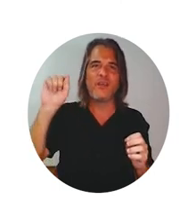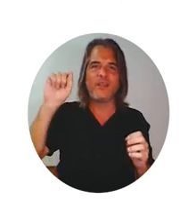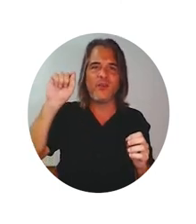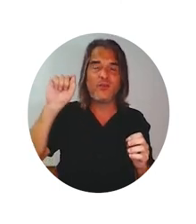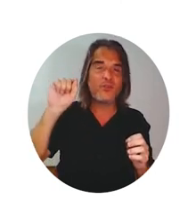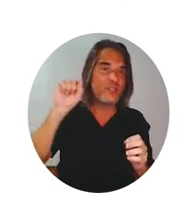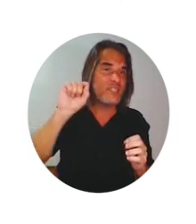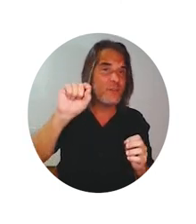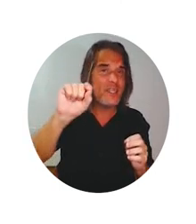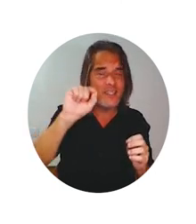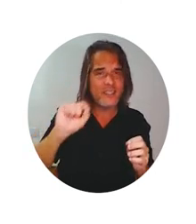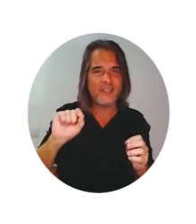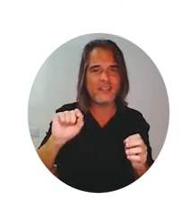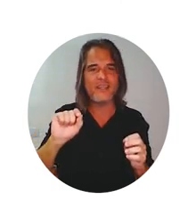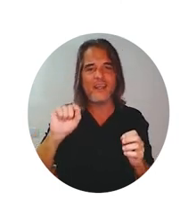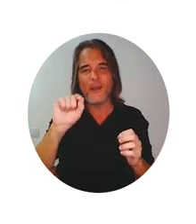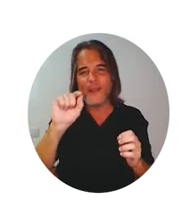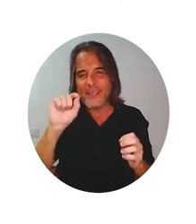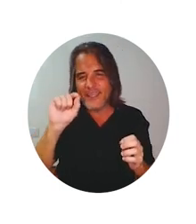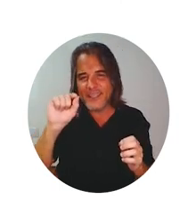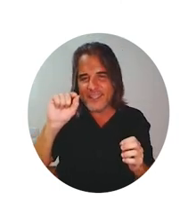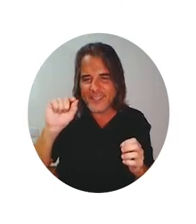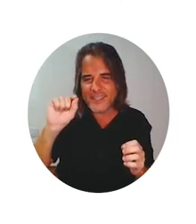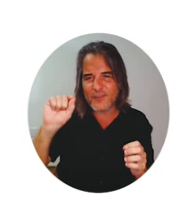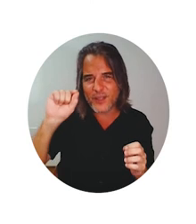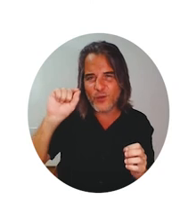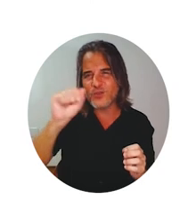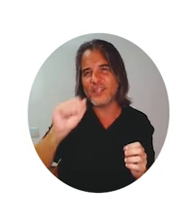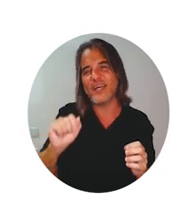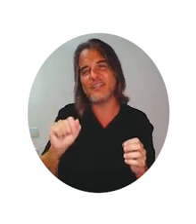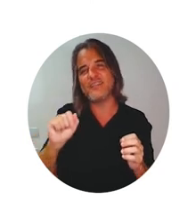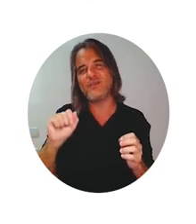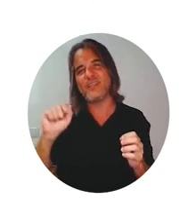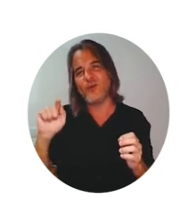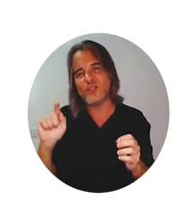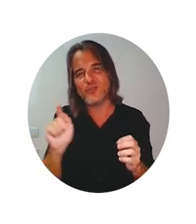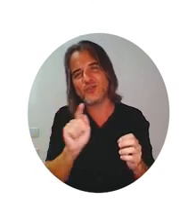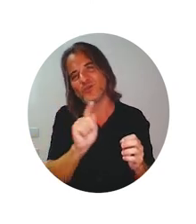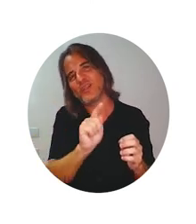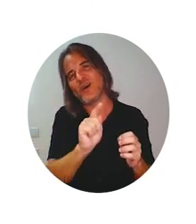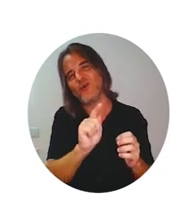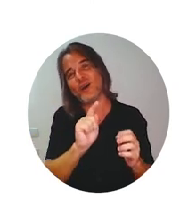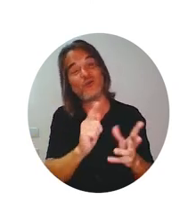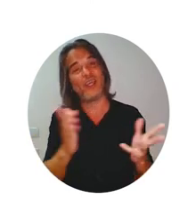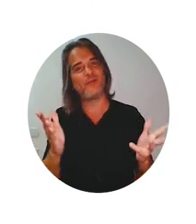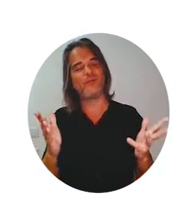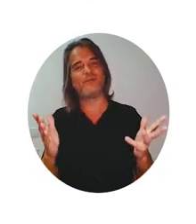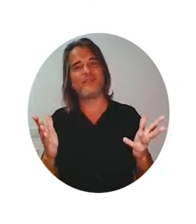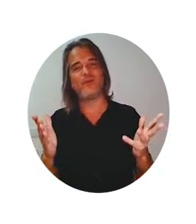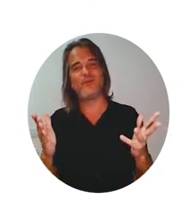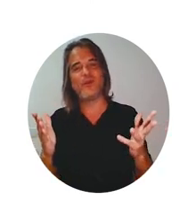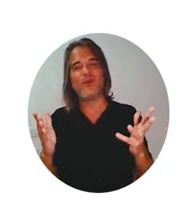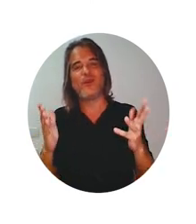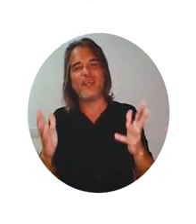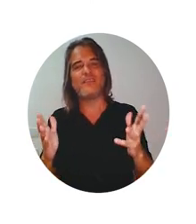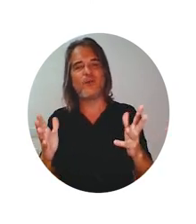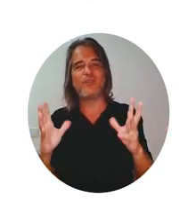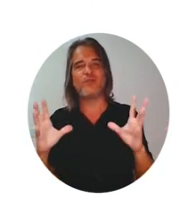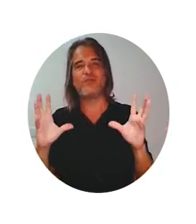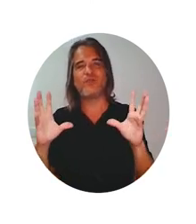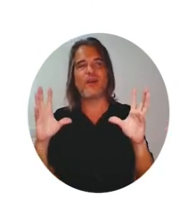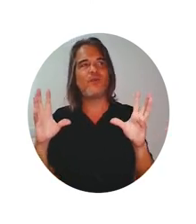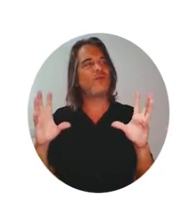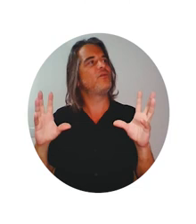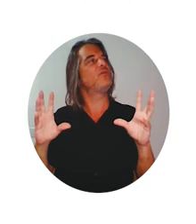informação, tem conclusões explícitas, e esse gráfico tem um outro detalhezinho que é o eixo horizontal, é o tempo. Então, esse é